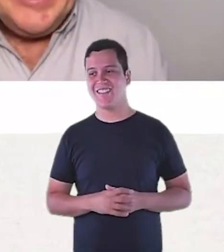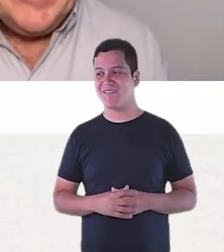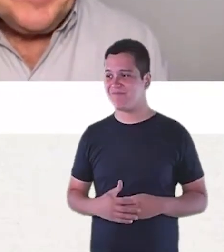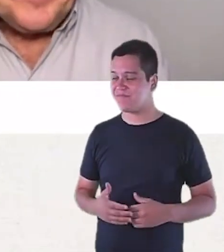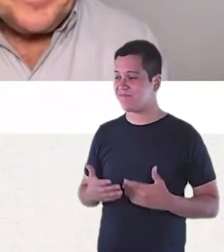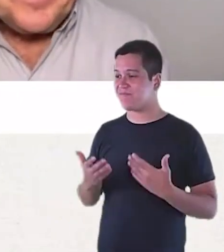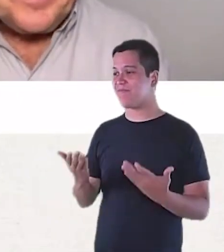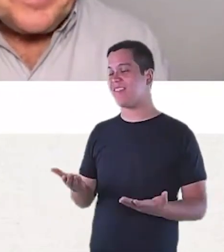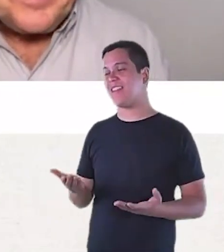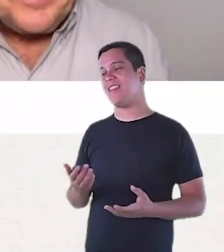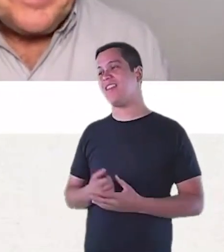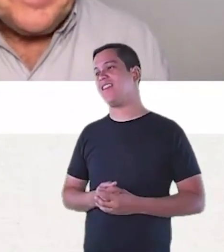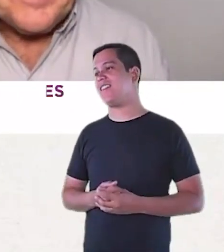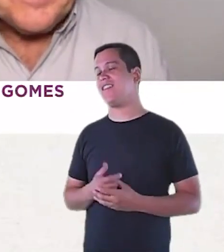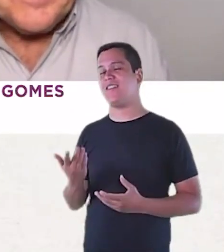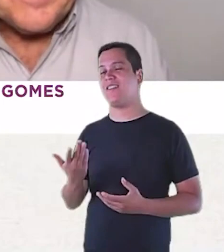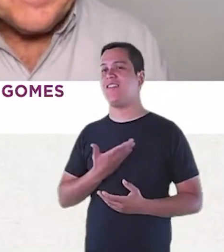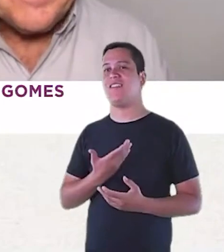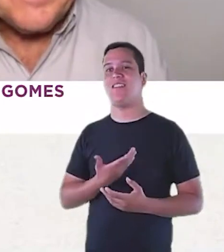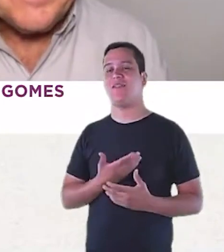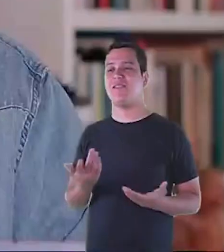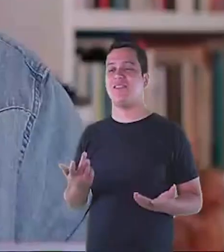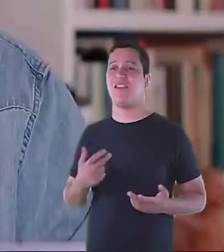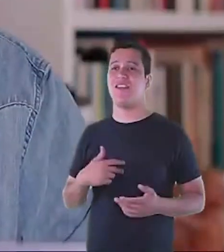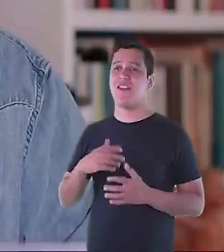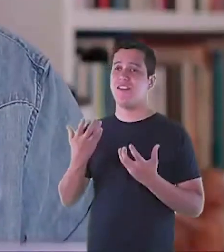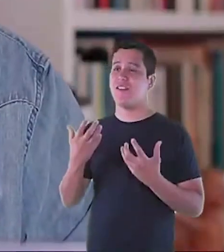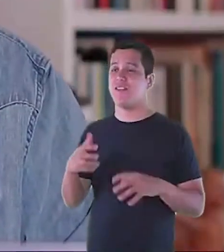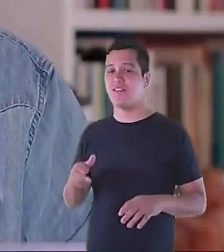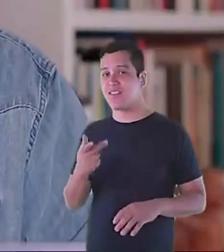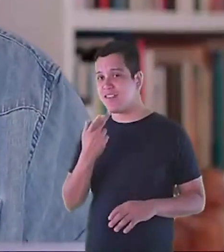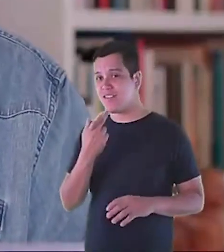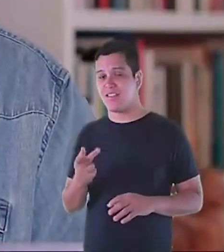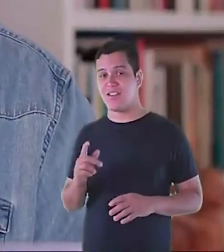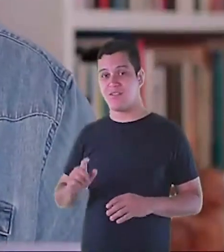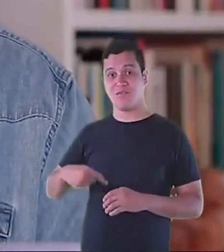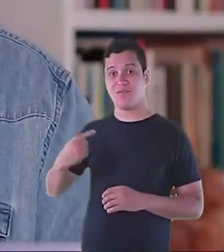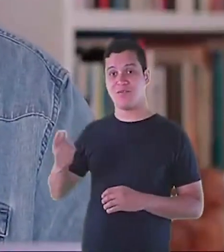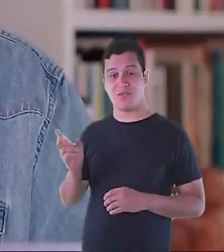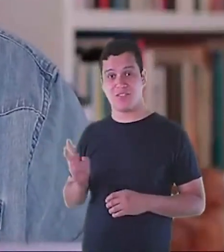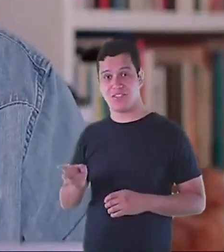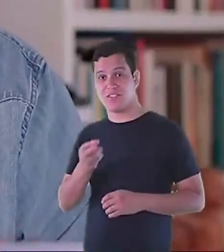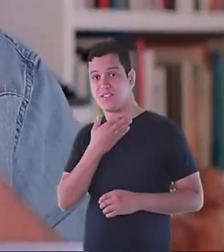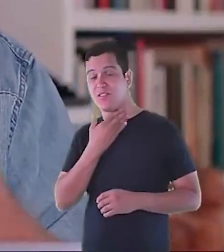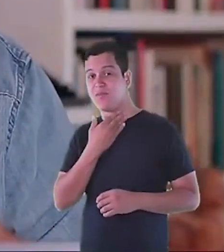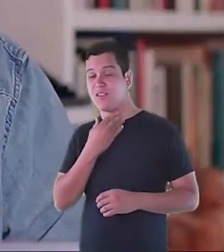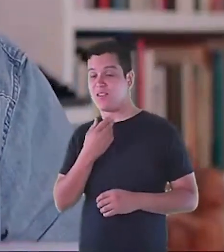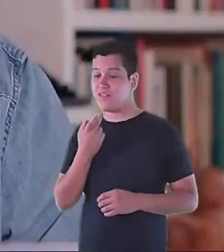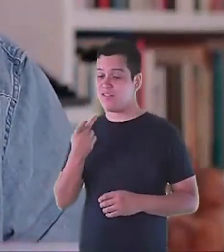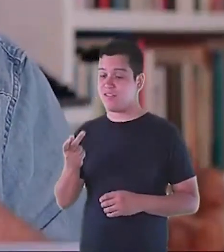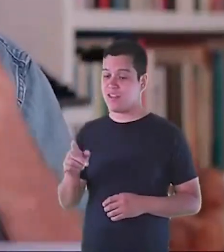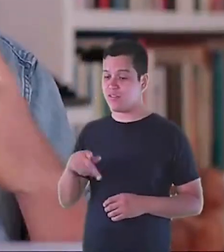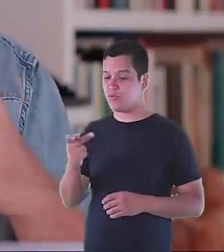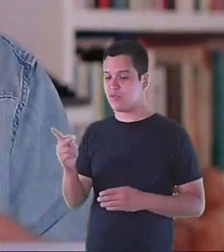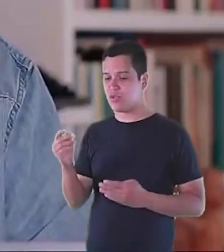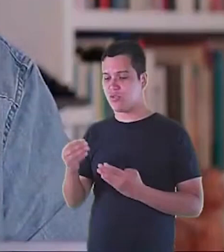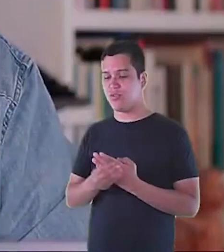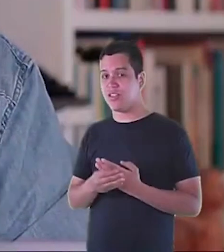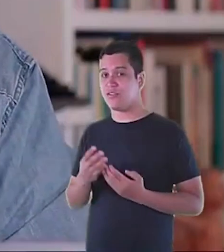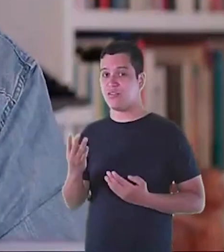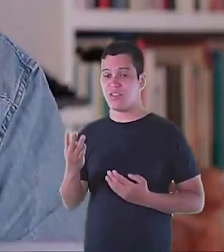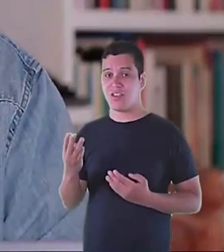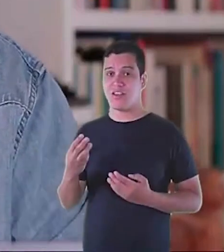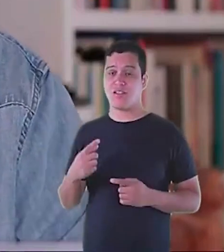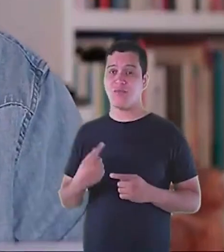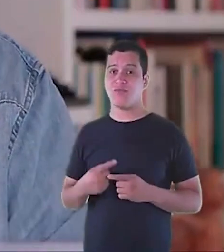querido, eu não vou dizer que o próximo Sempre um Papo será com o volume 3, porque eu tenho esperança que a gente nesse